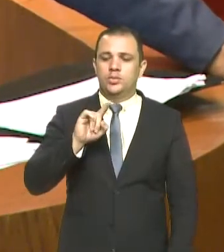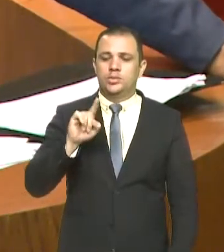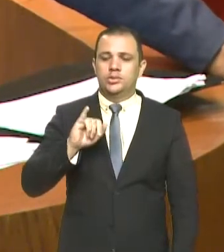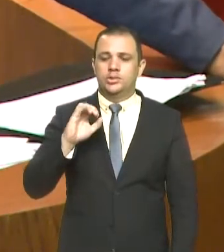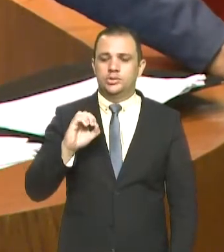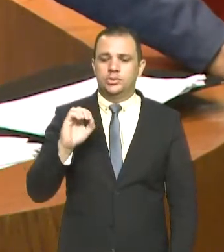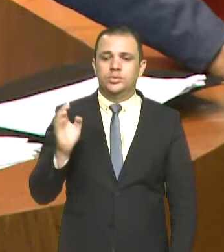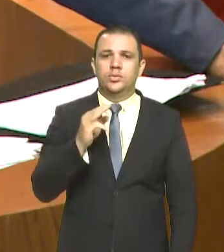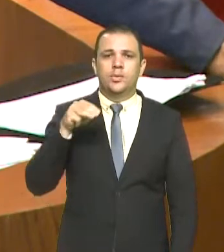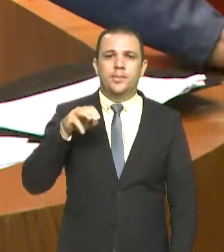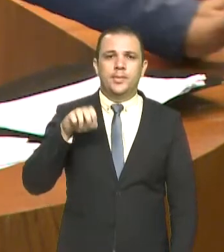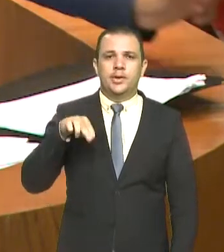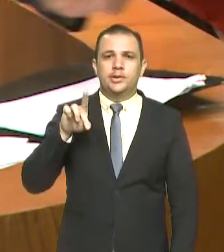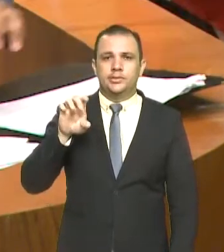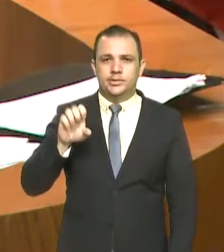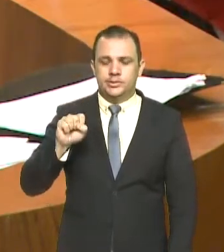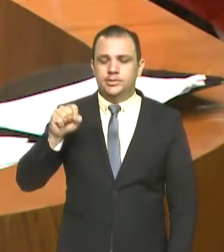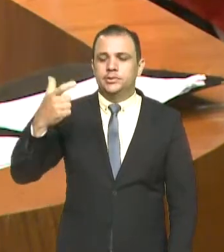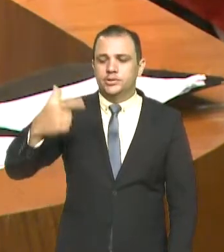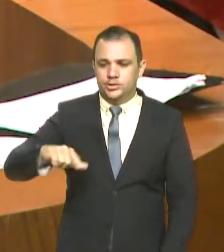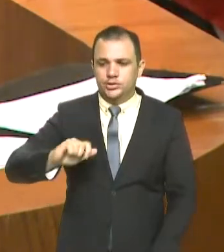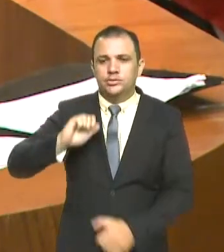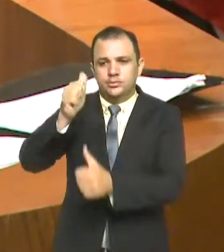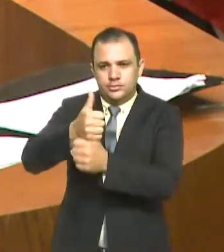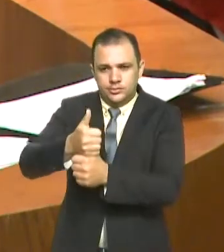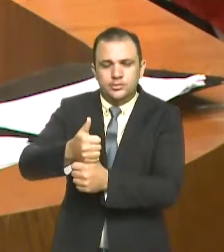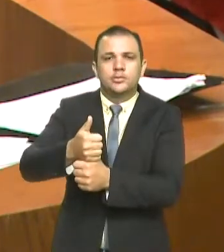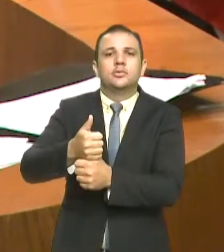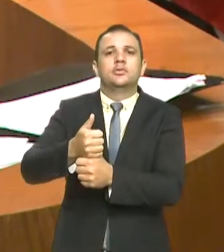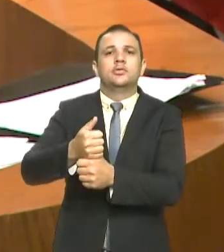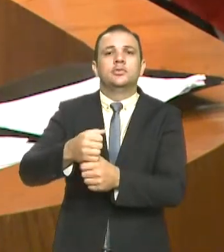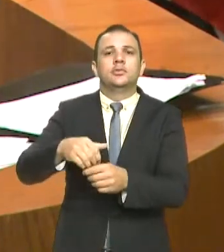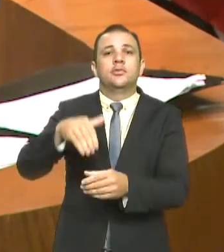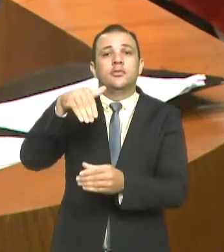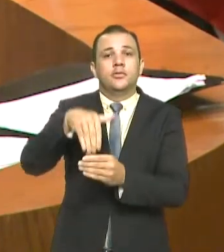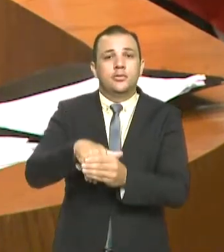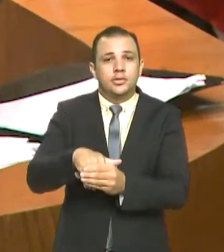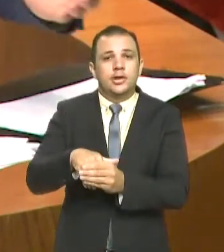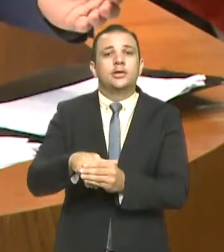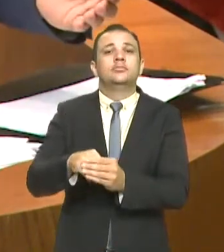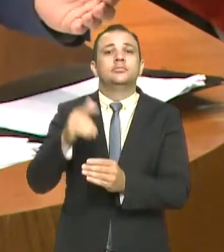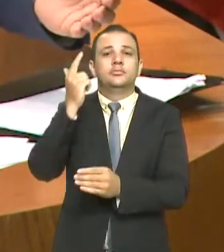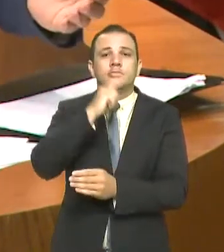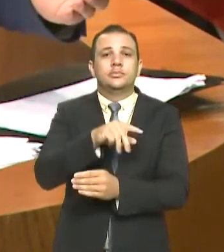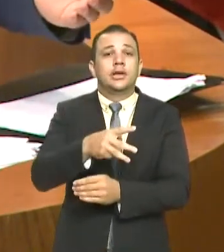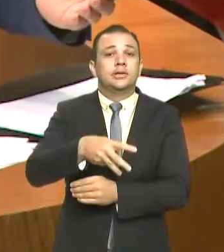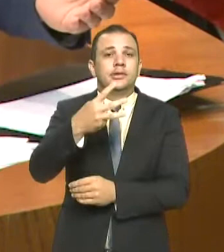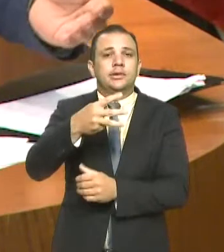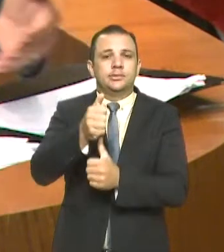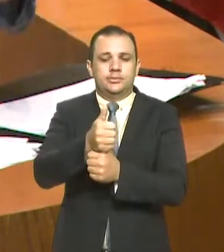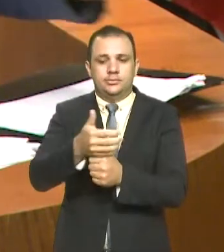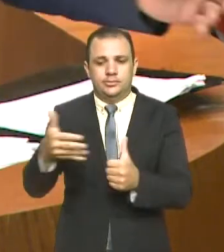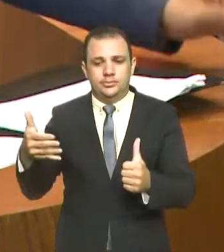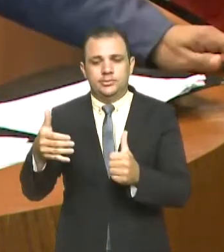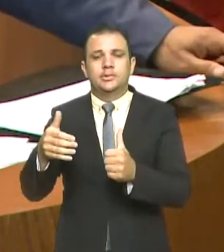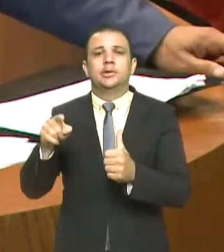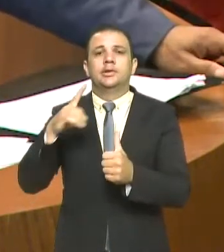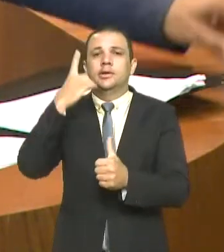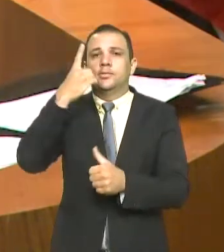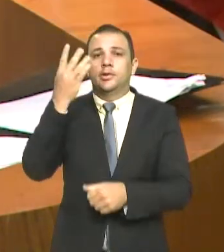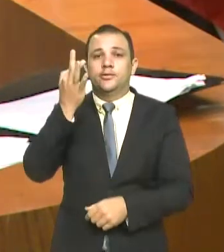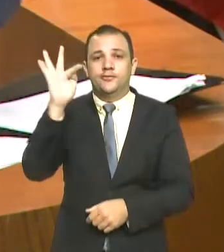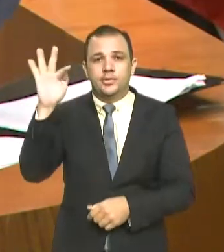parabenizar a sua eleição, terceiro mandato como deputado federal, e agradecer mais uma vez por ter me recebido no